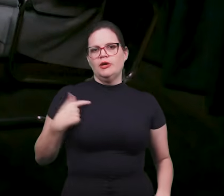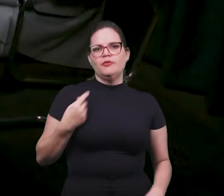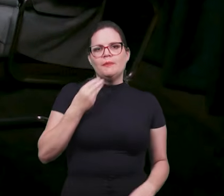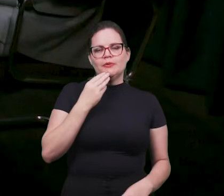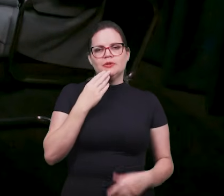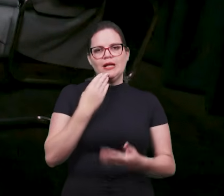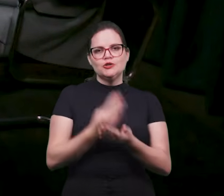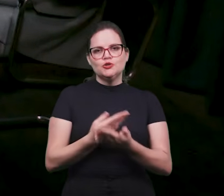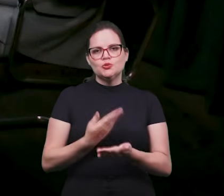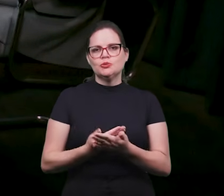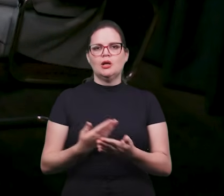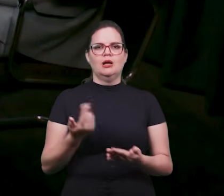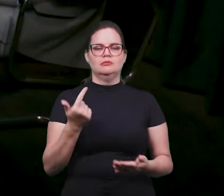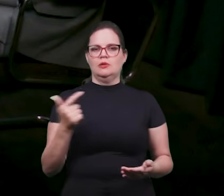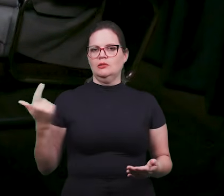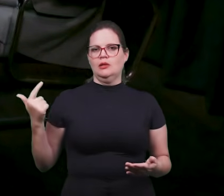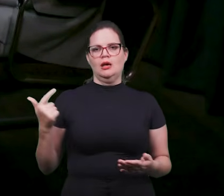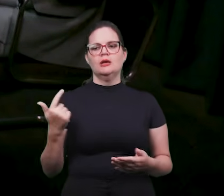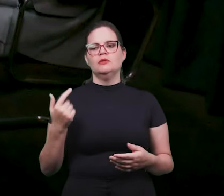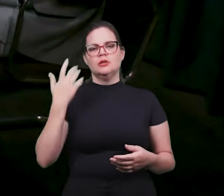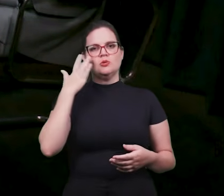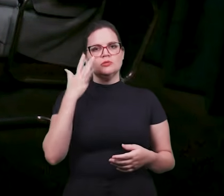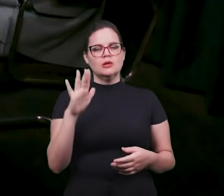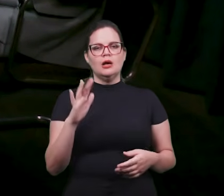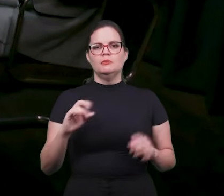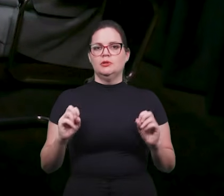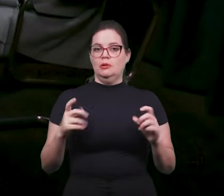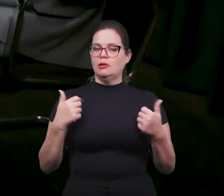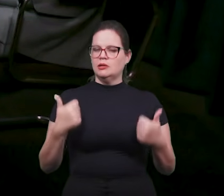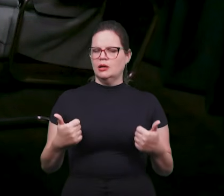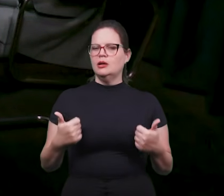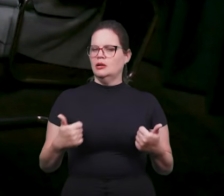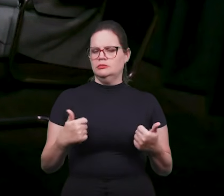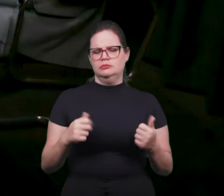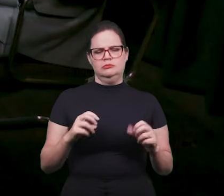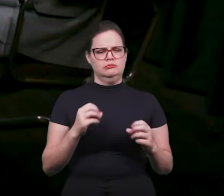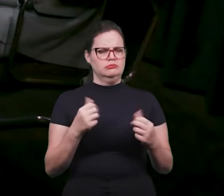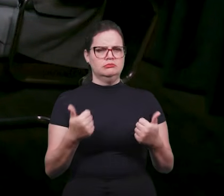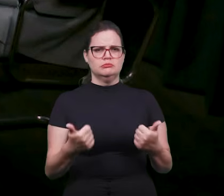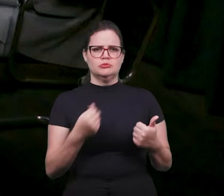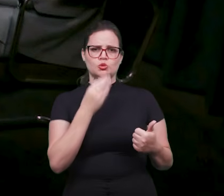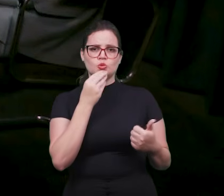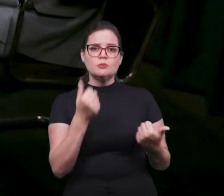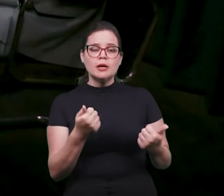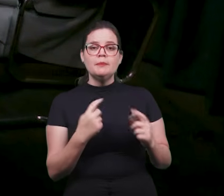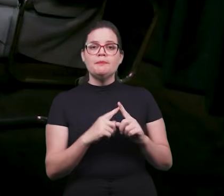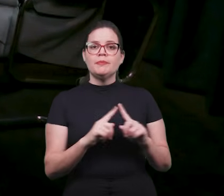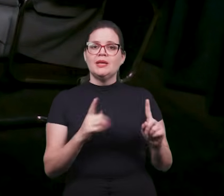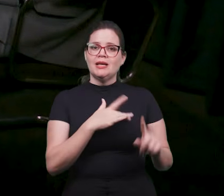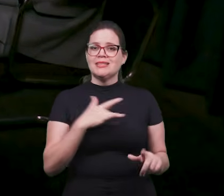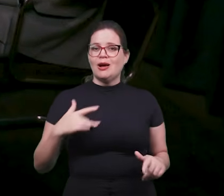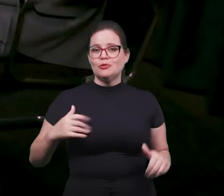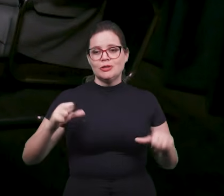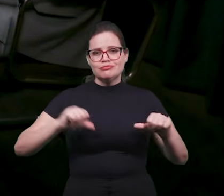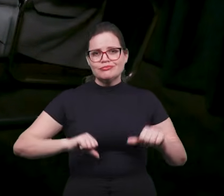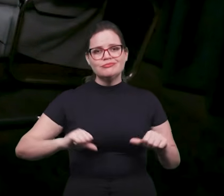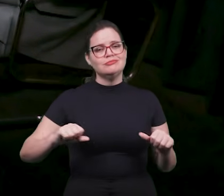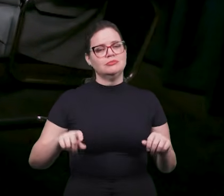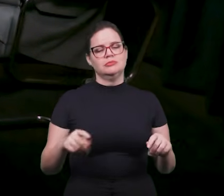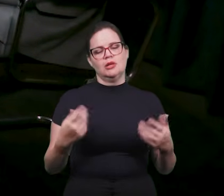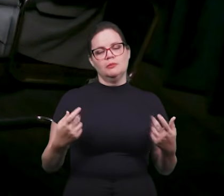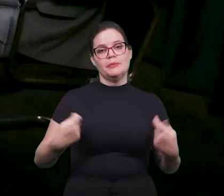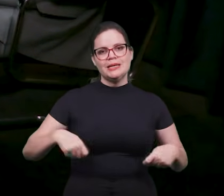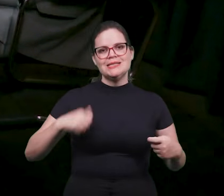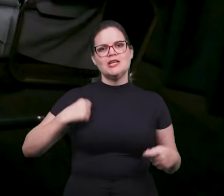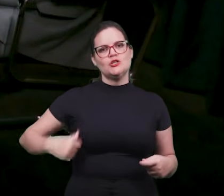oportunidade de estudar, de ter uma outra atividade remunerada e às vezes de fato estão no estágio de saúde e dependem de fato